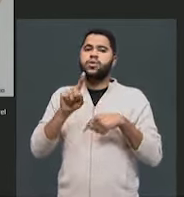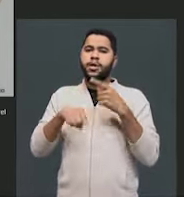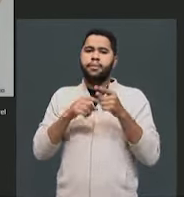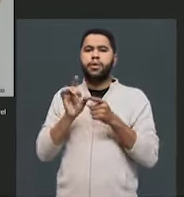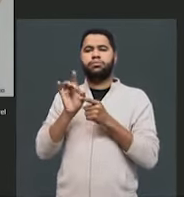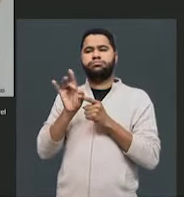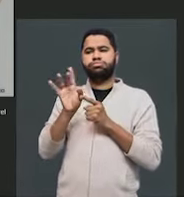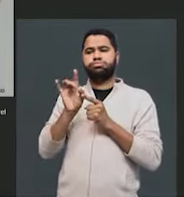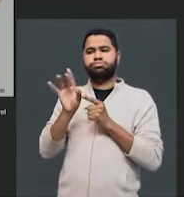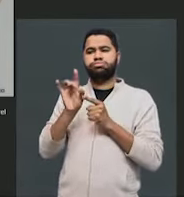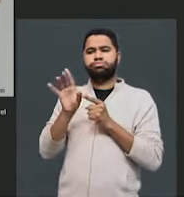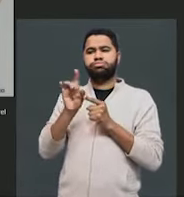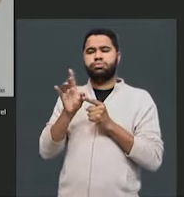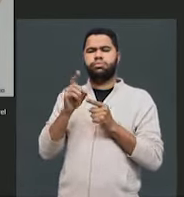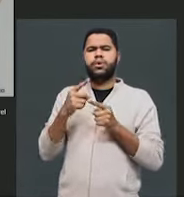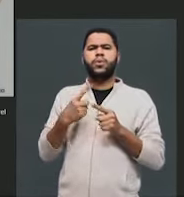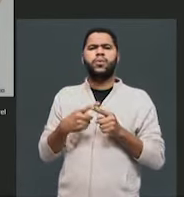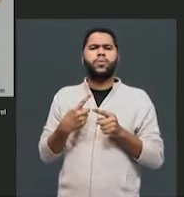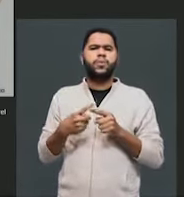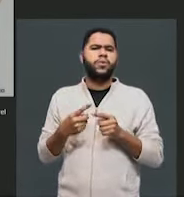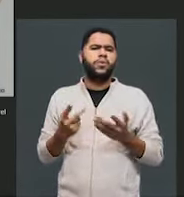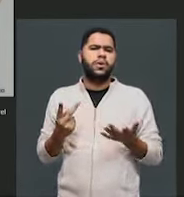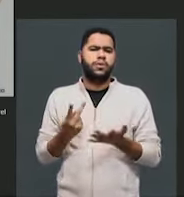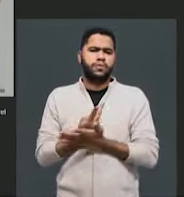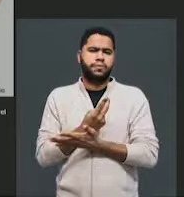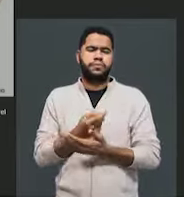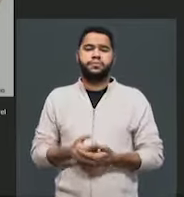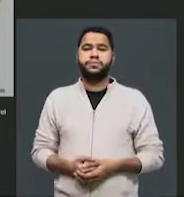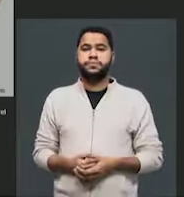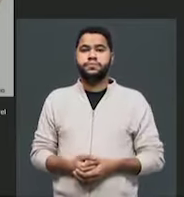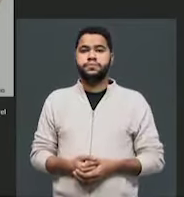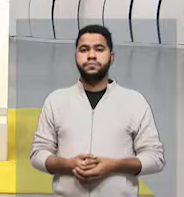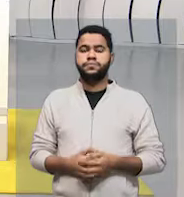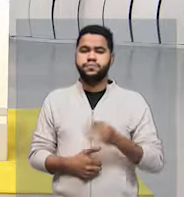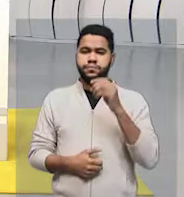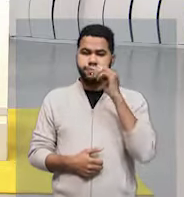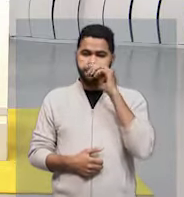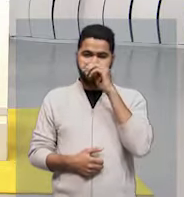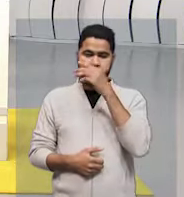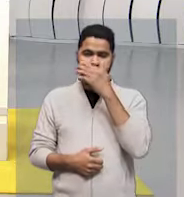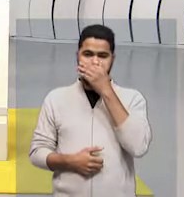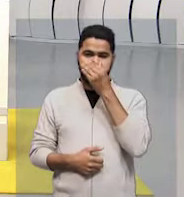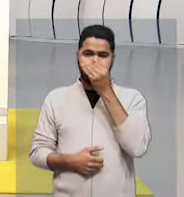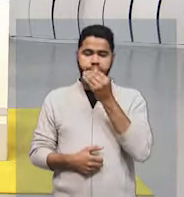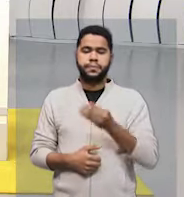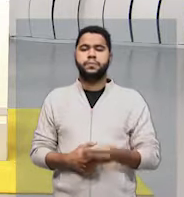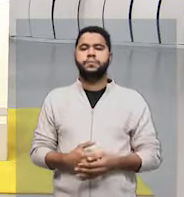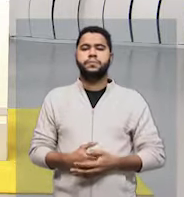sair. Vamos entender por que que isso ocorre? Tá?